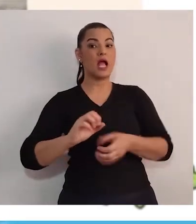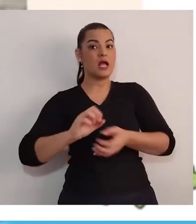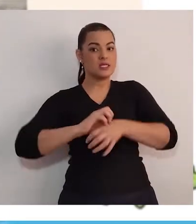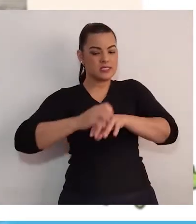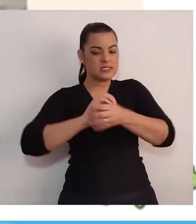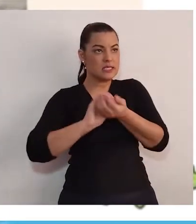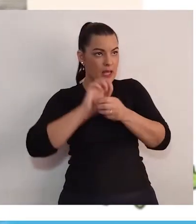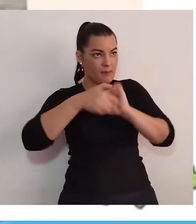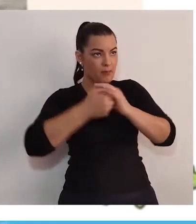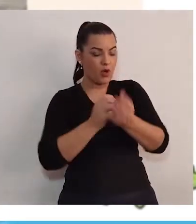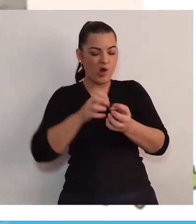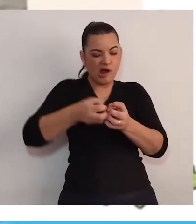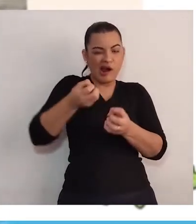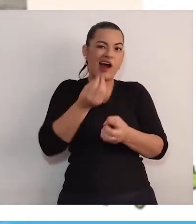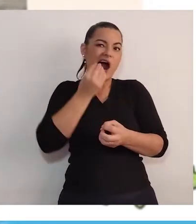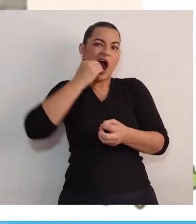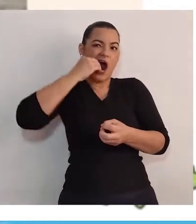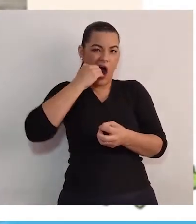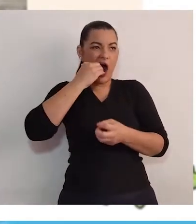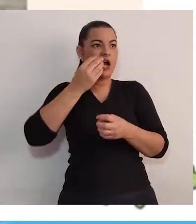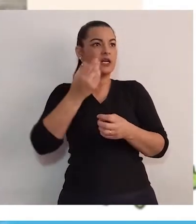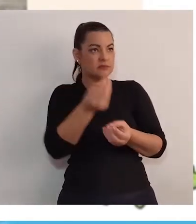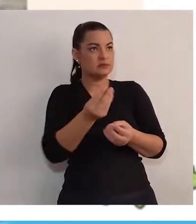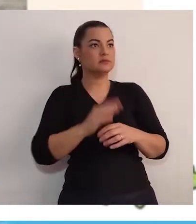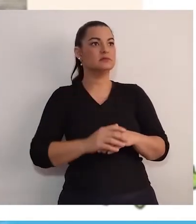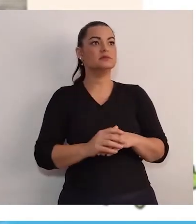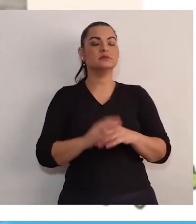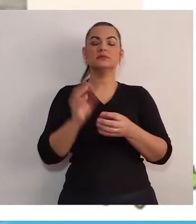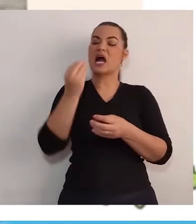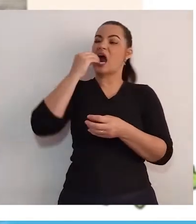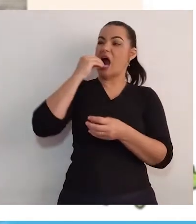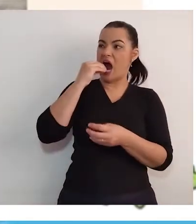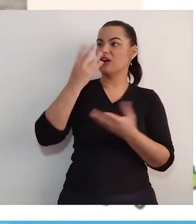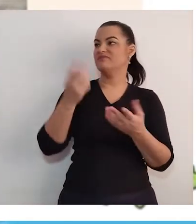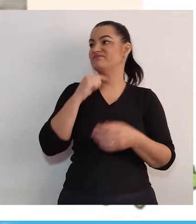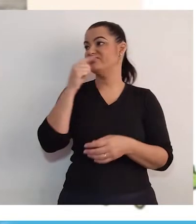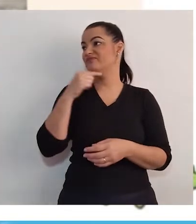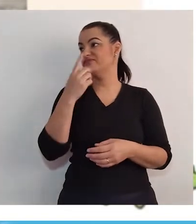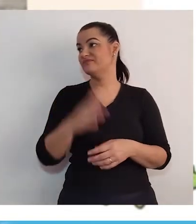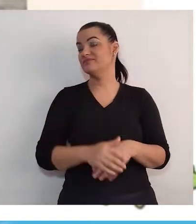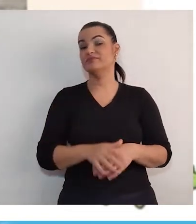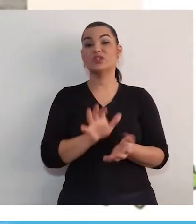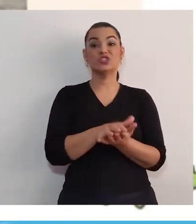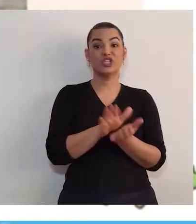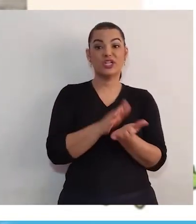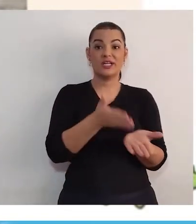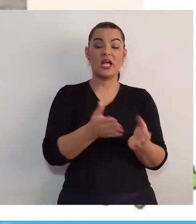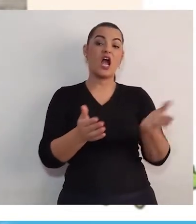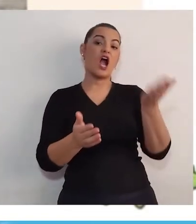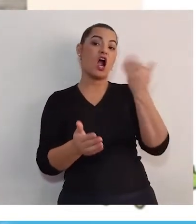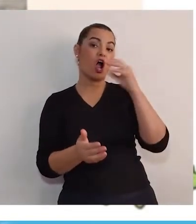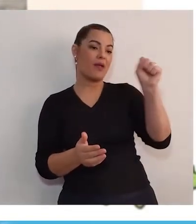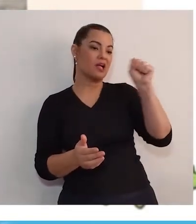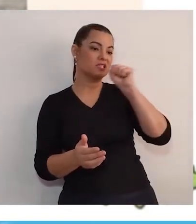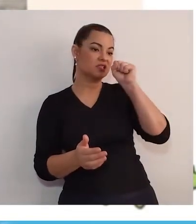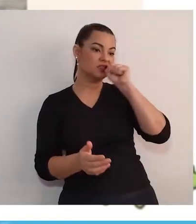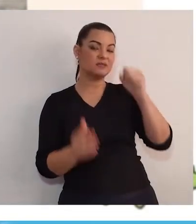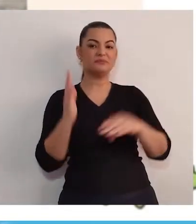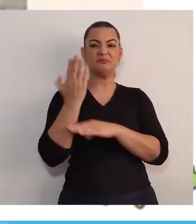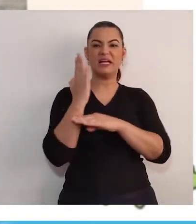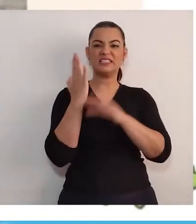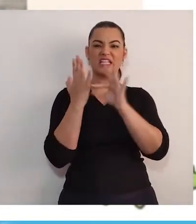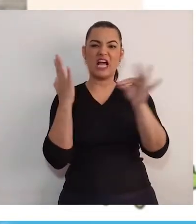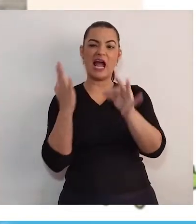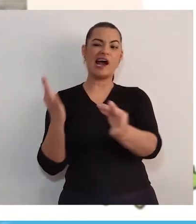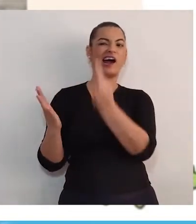de sabão. Mas nada resolvia. O jacaré roía a cenoura, cutucava o